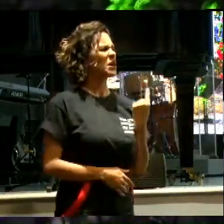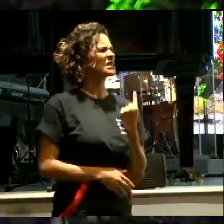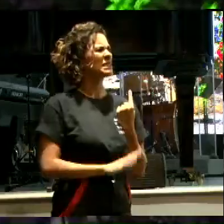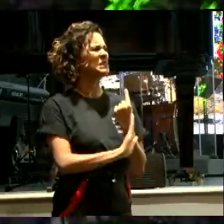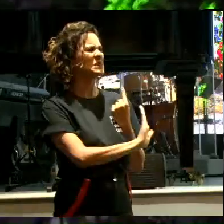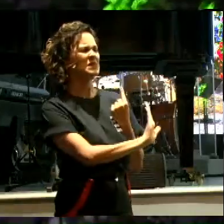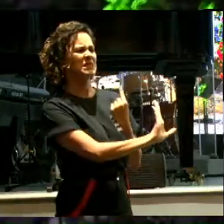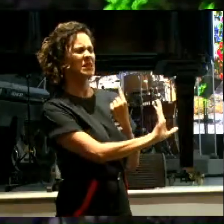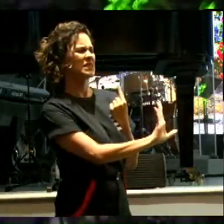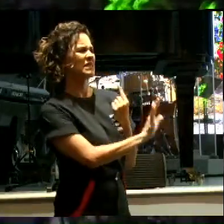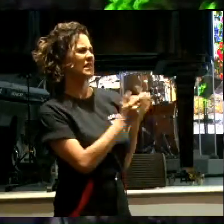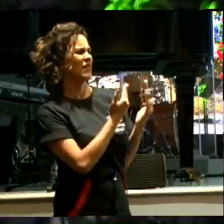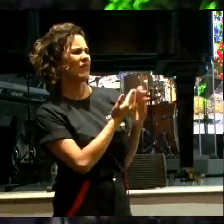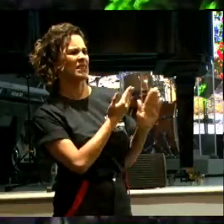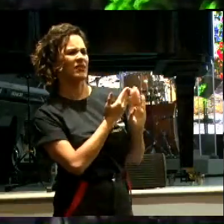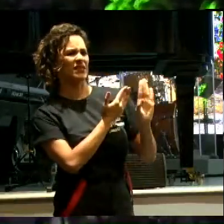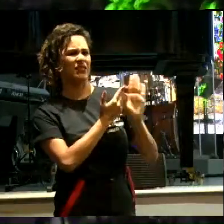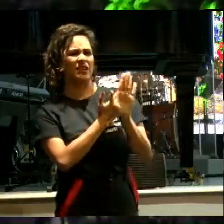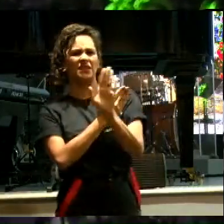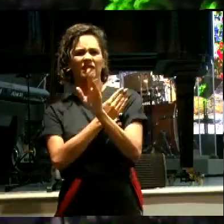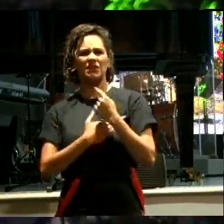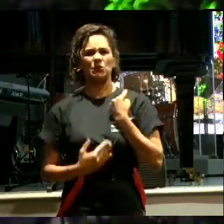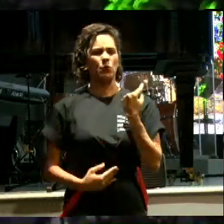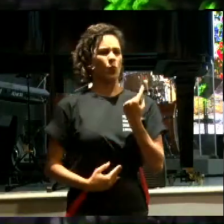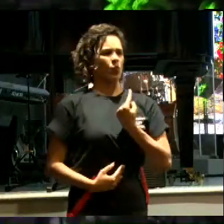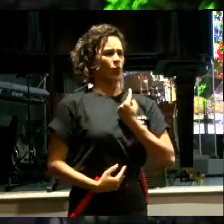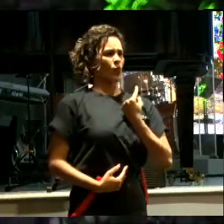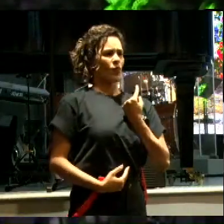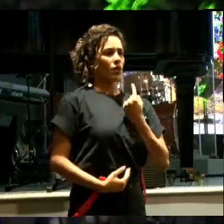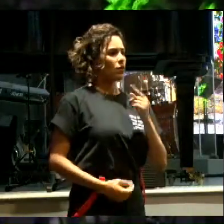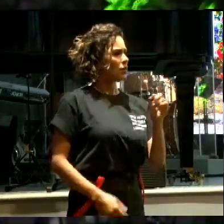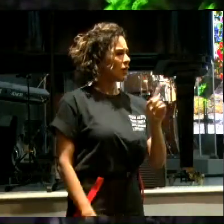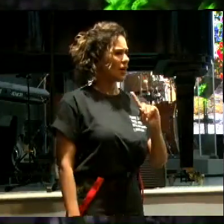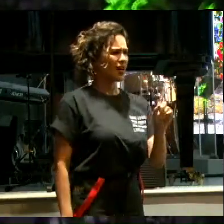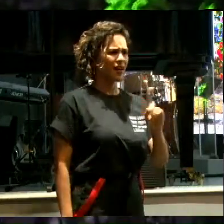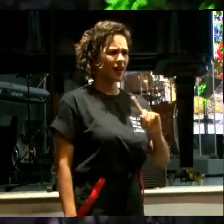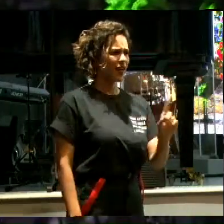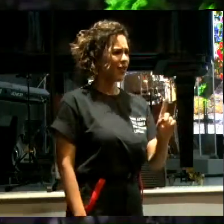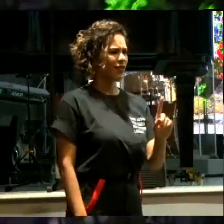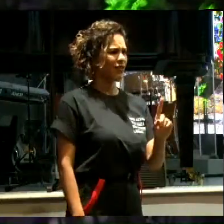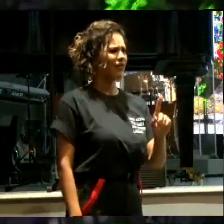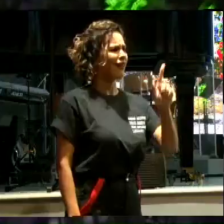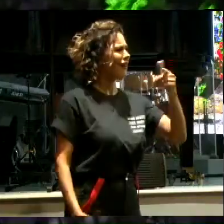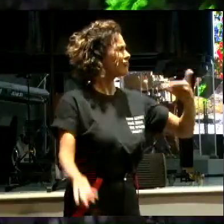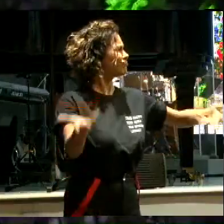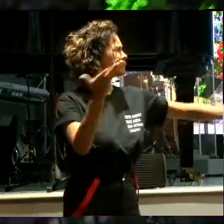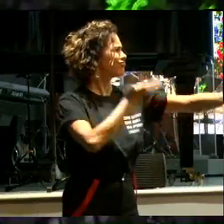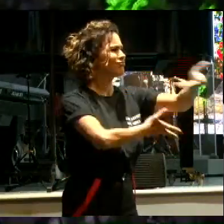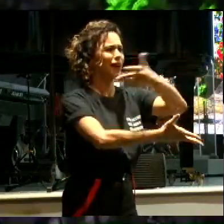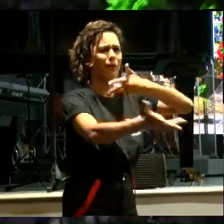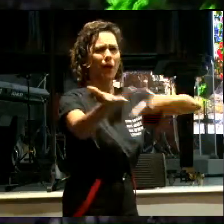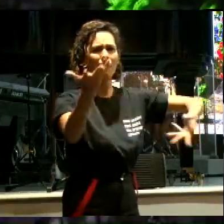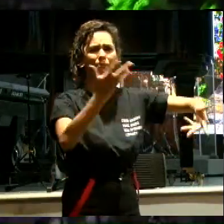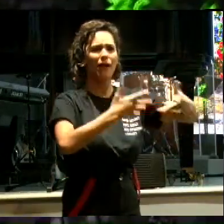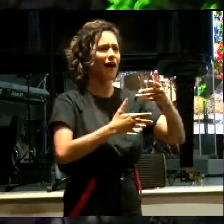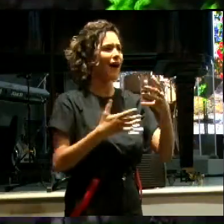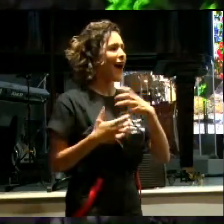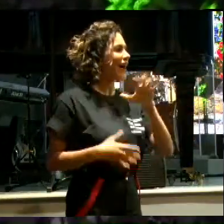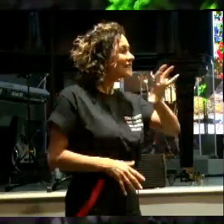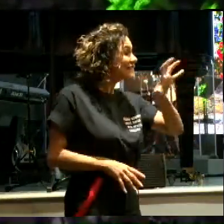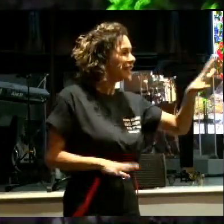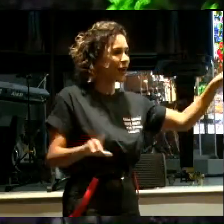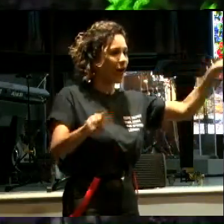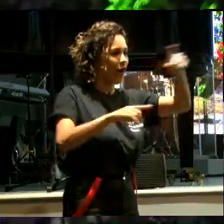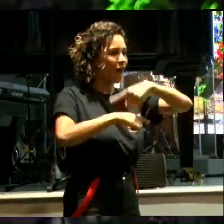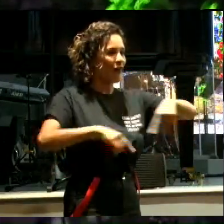para nós. Nós somos para viver assim, ó, um compartilhando com o outro, um motivando